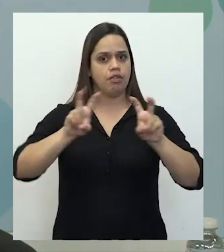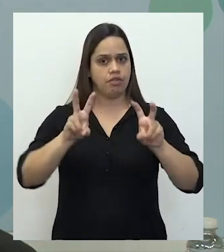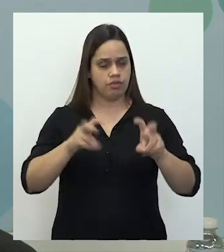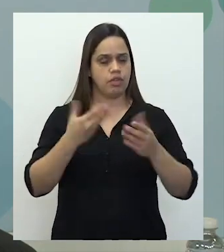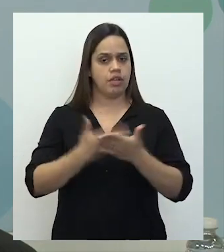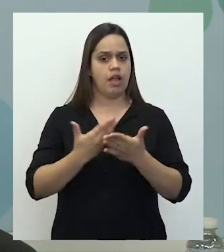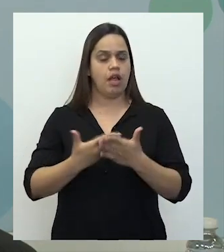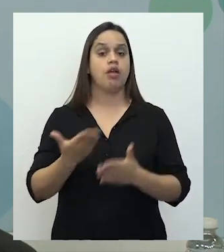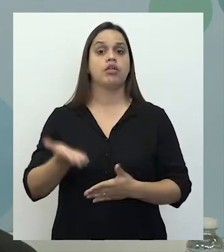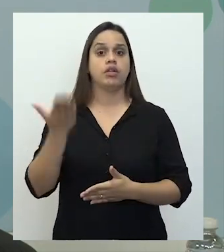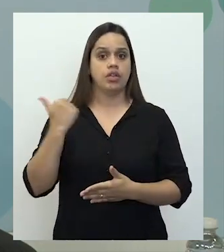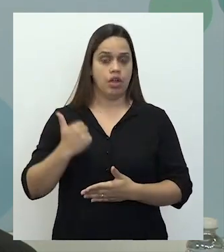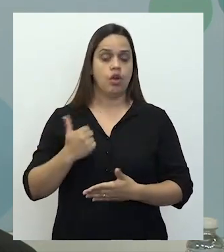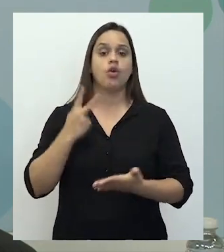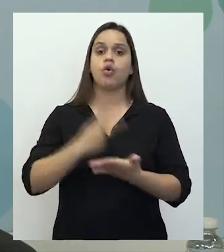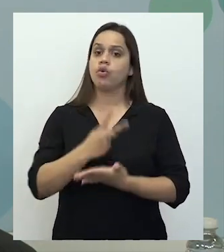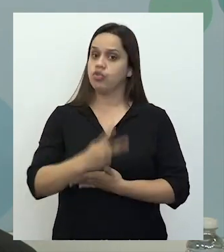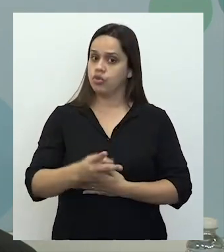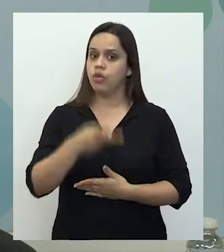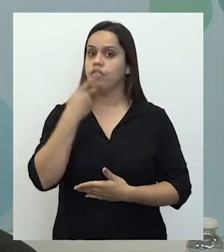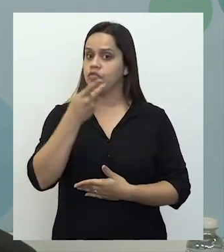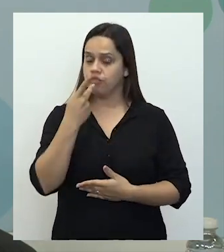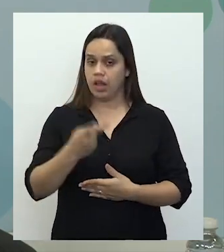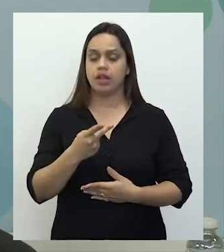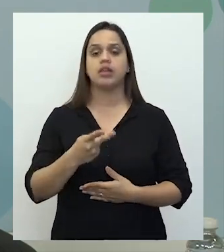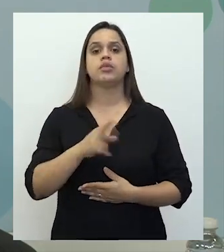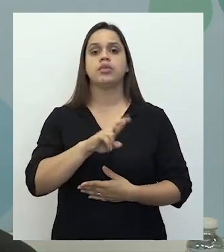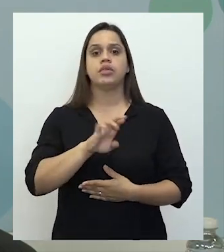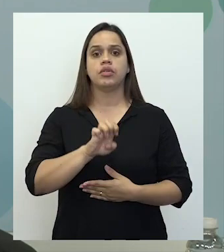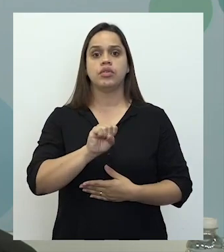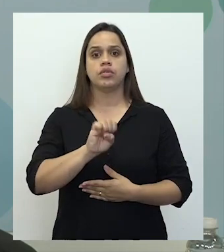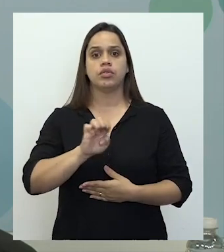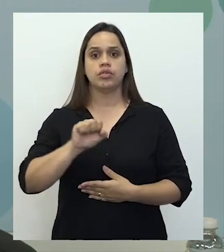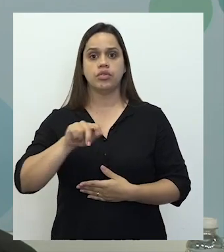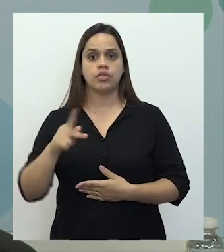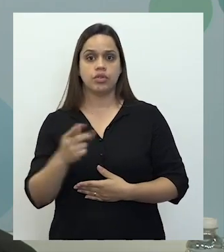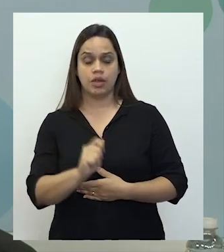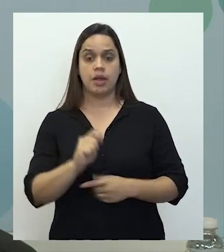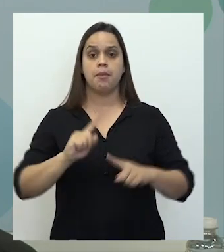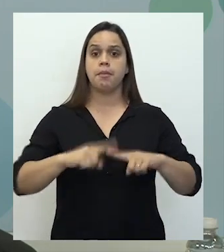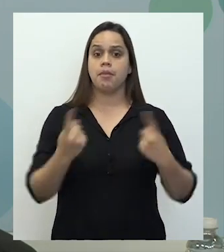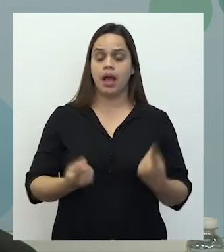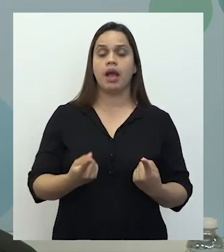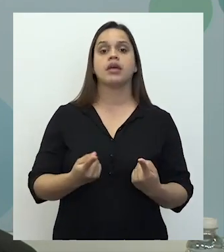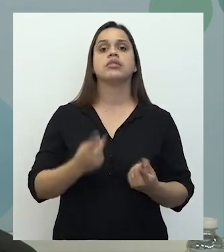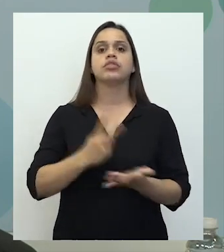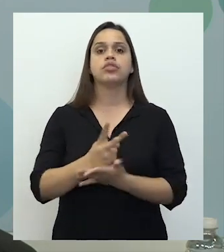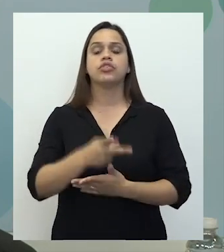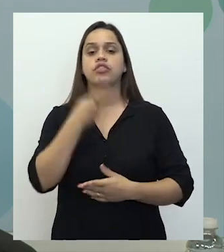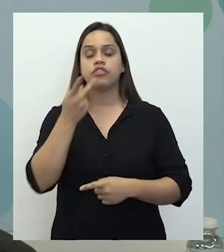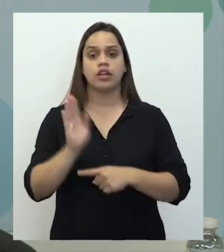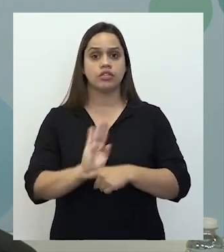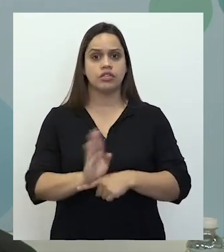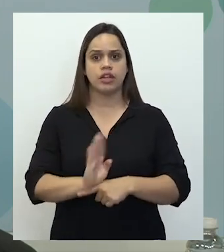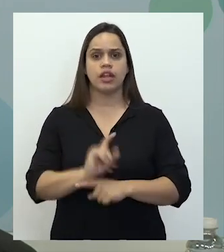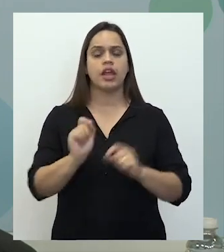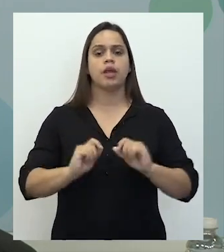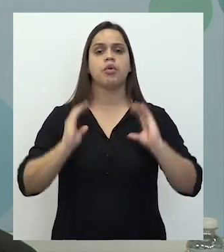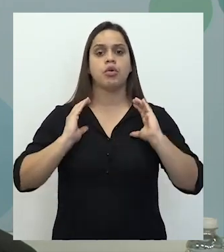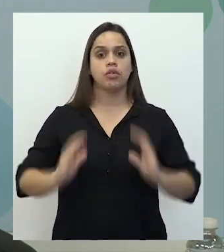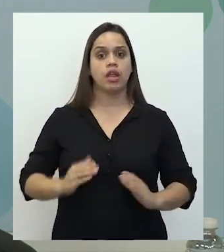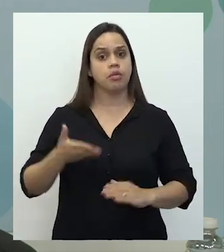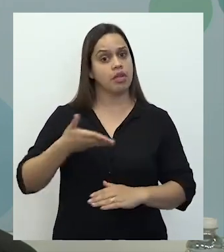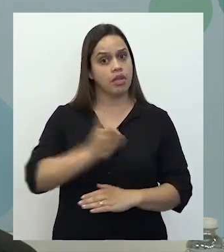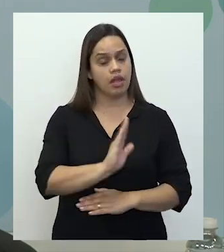aulas anteriores, a gente está falando, sim, sobre resenha, mas a gente vem muito falando sobre essa questão do cinema, do comportamento de ir